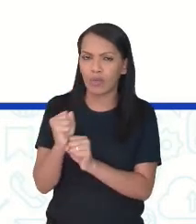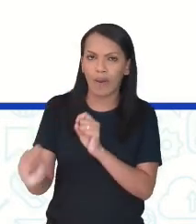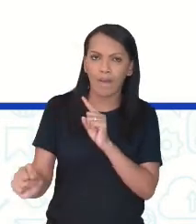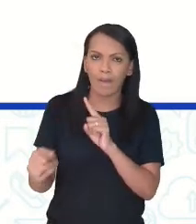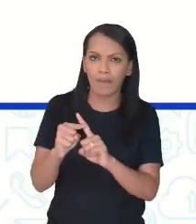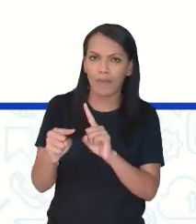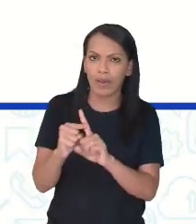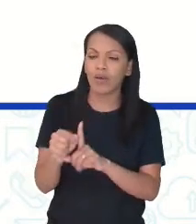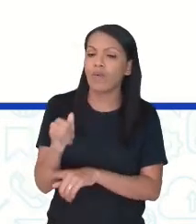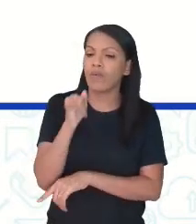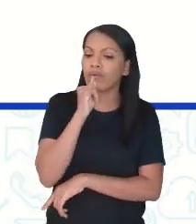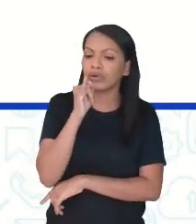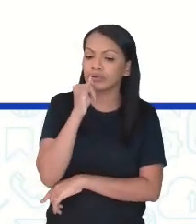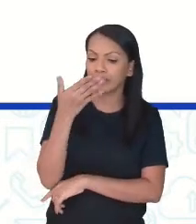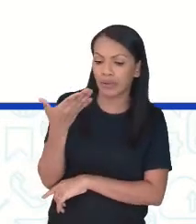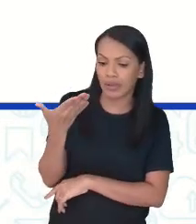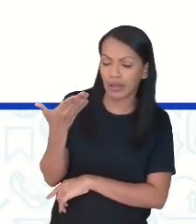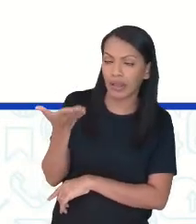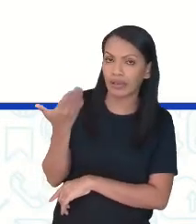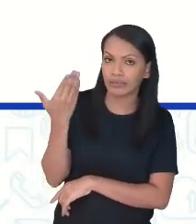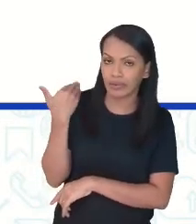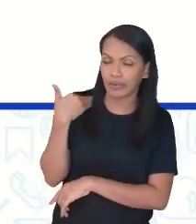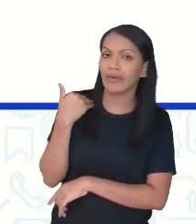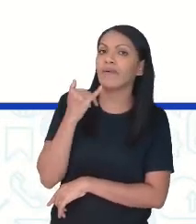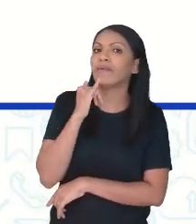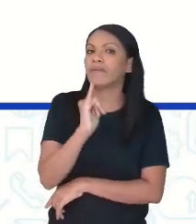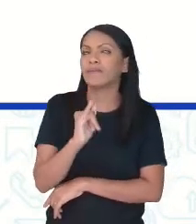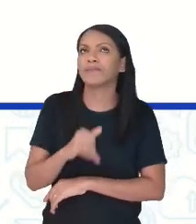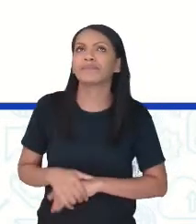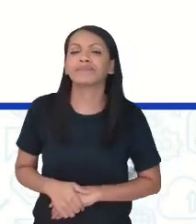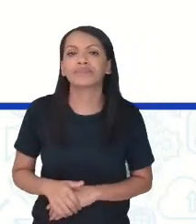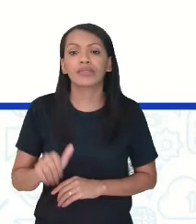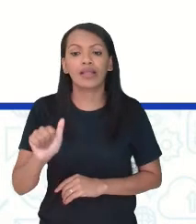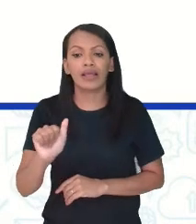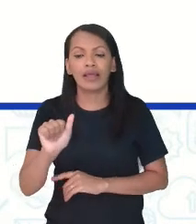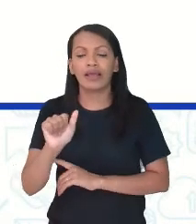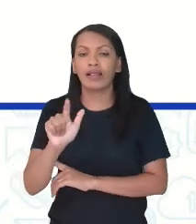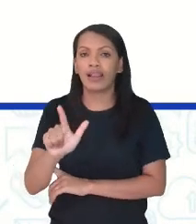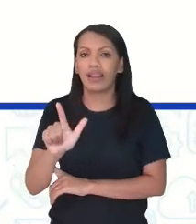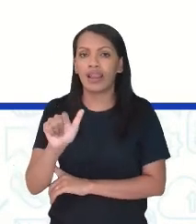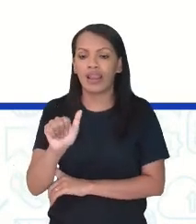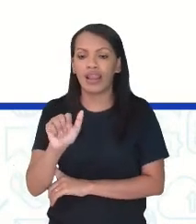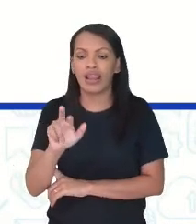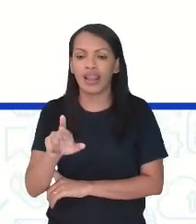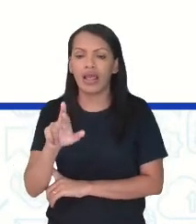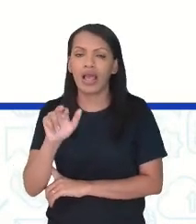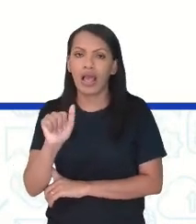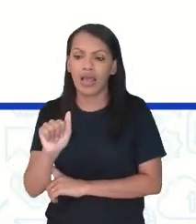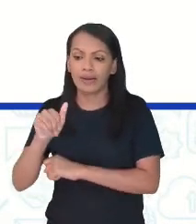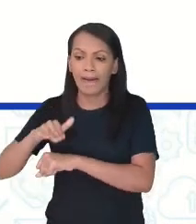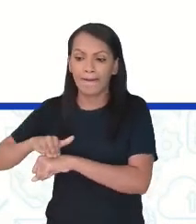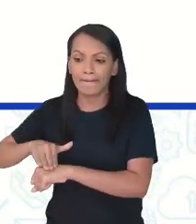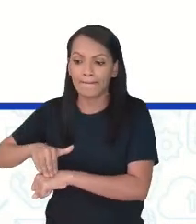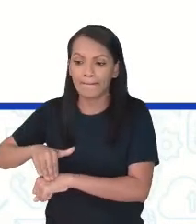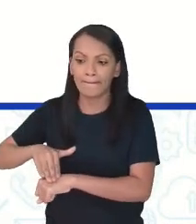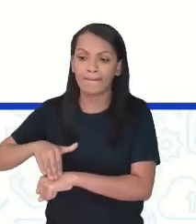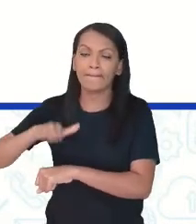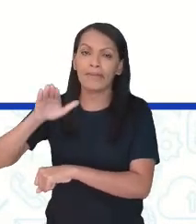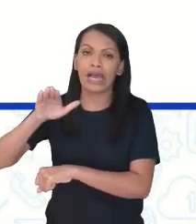no exemplo anterior. Pode notar que ele disse que Lara arrecadou 15 litros a